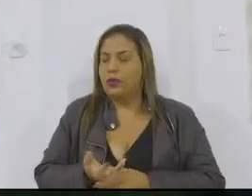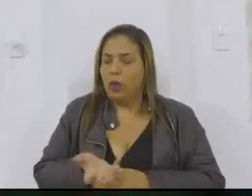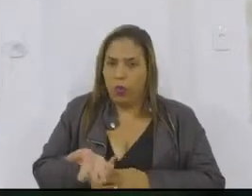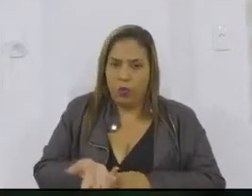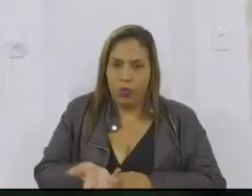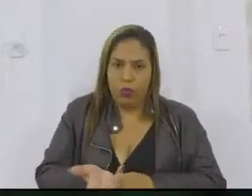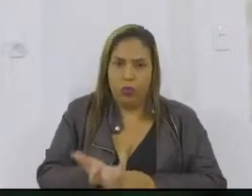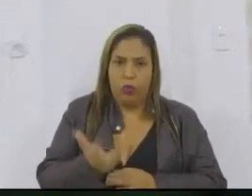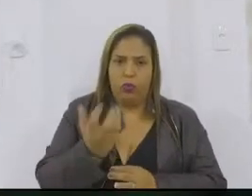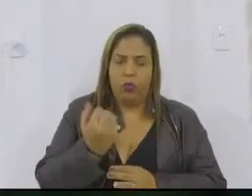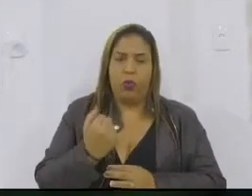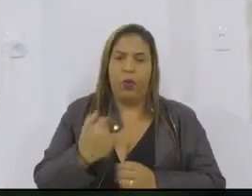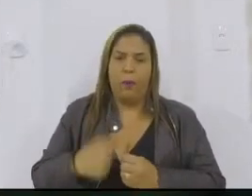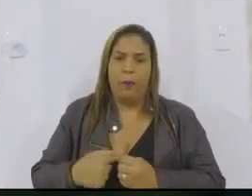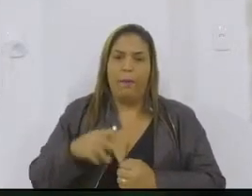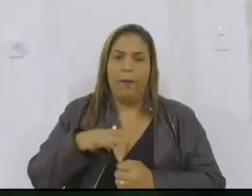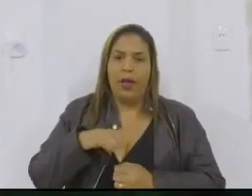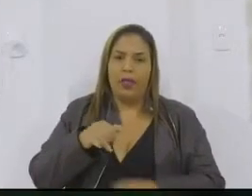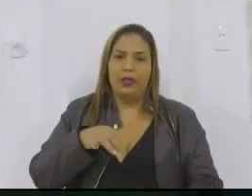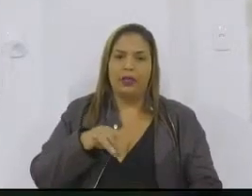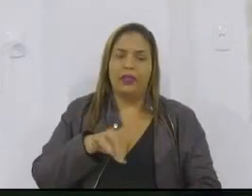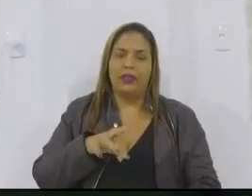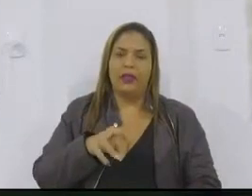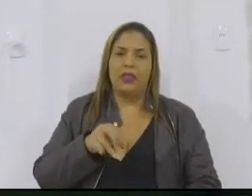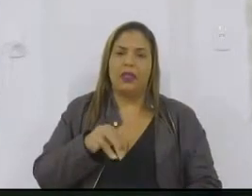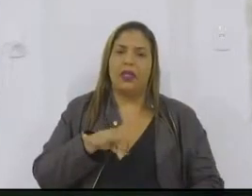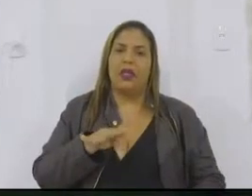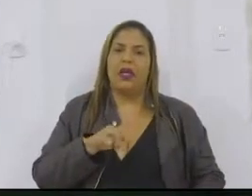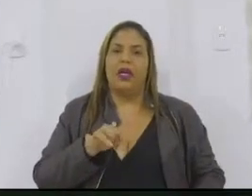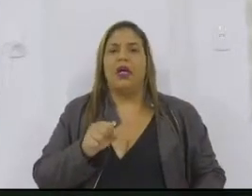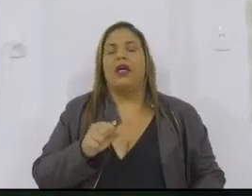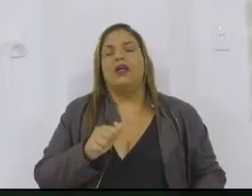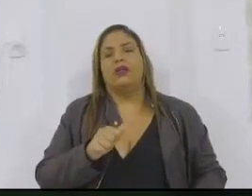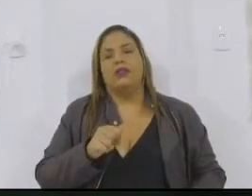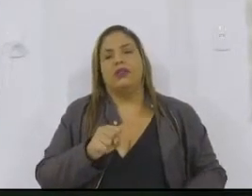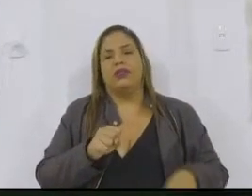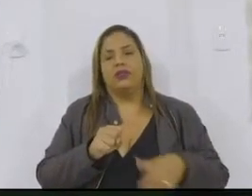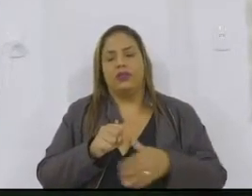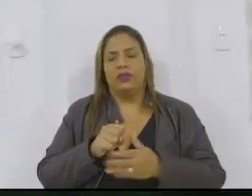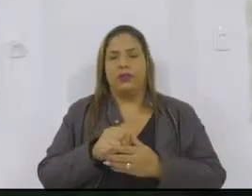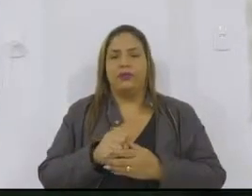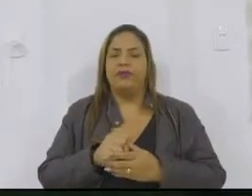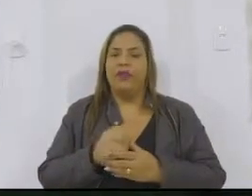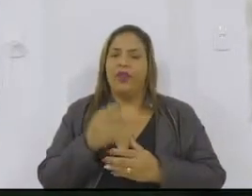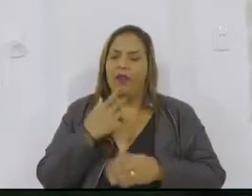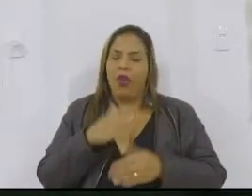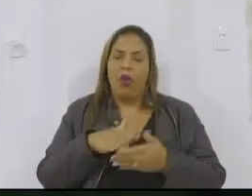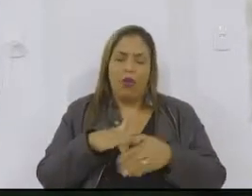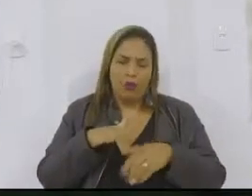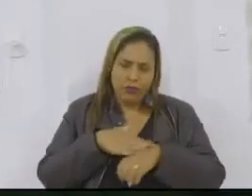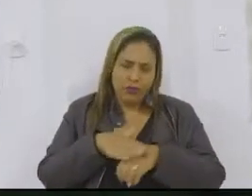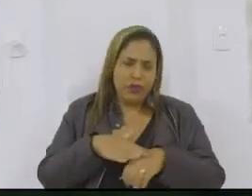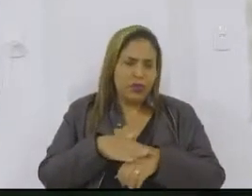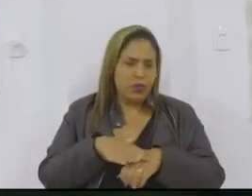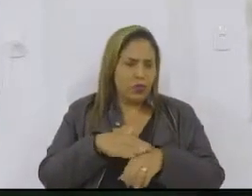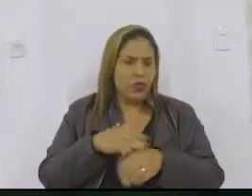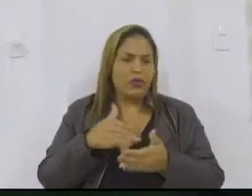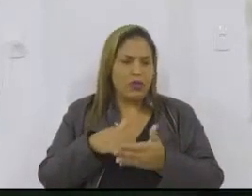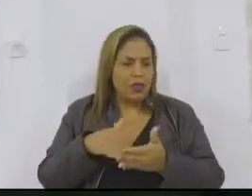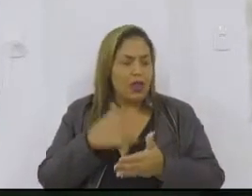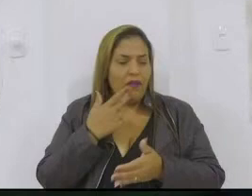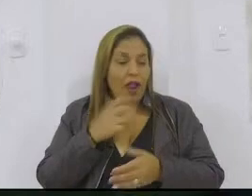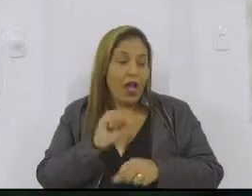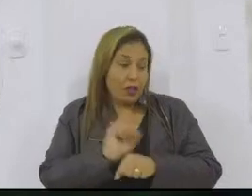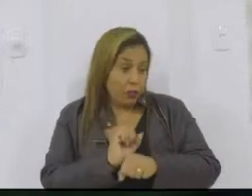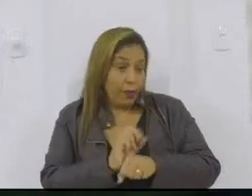a reta escavadeira estava lá no Bandeirante, eu tinha conversado com o secretário Bernardo, e ele falou que com 2 semanas aproximadamente iria lá